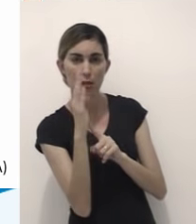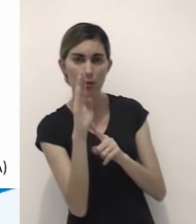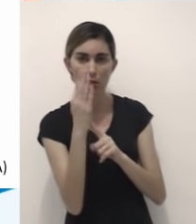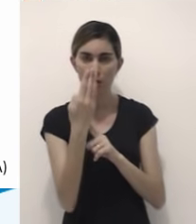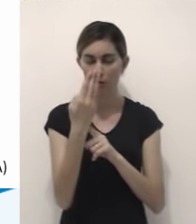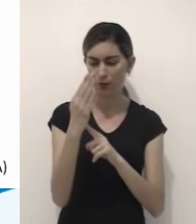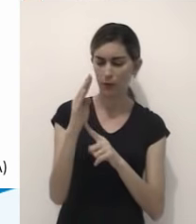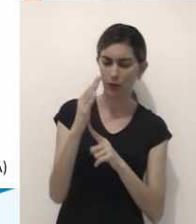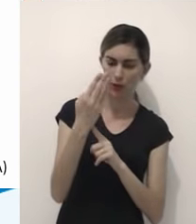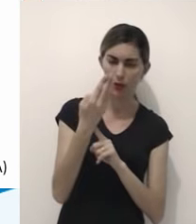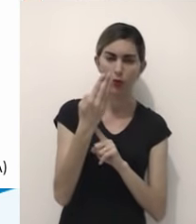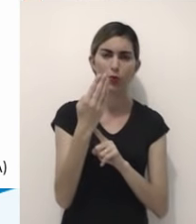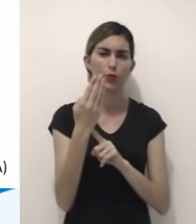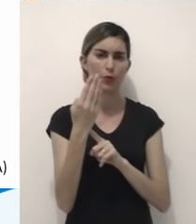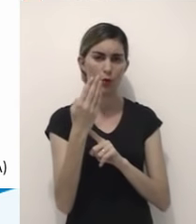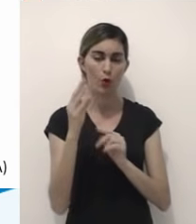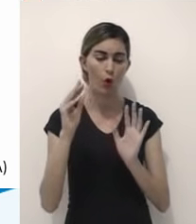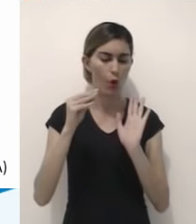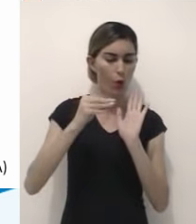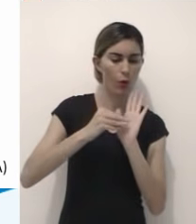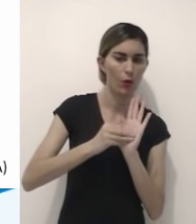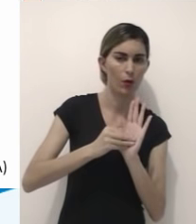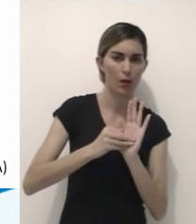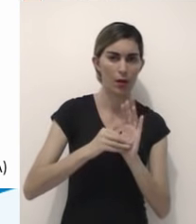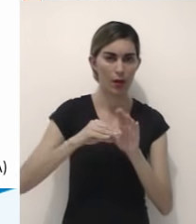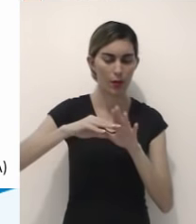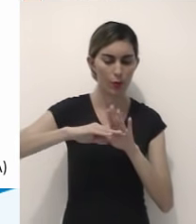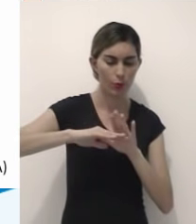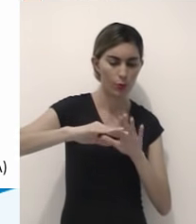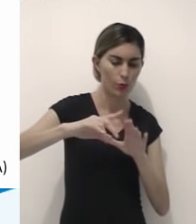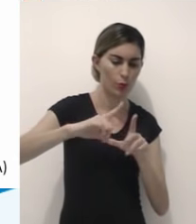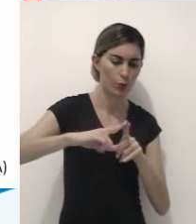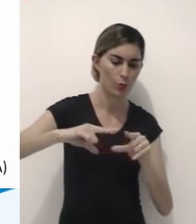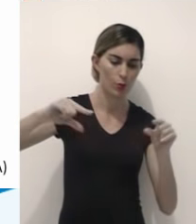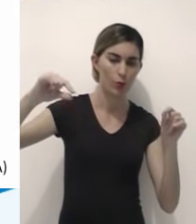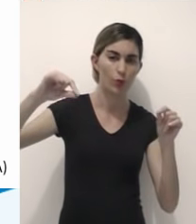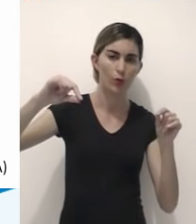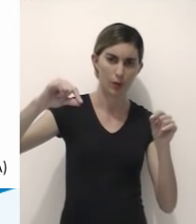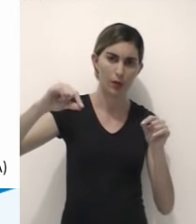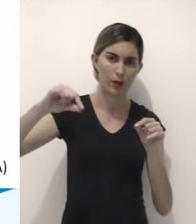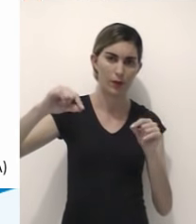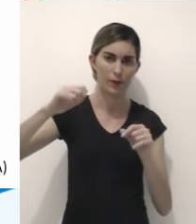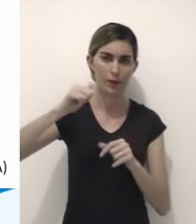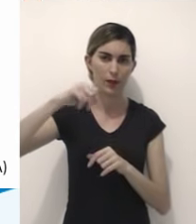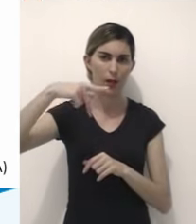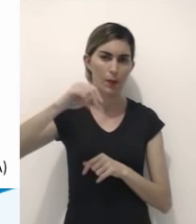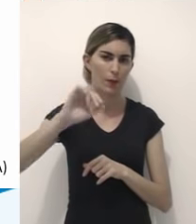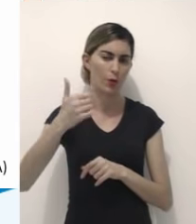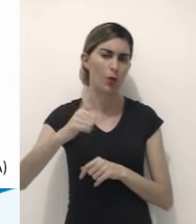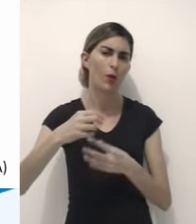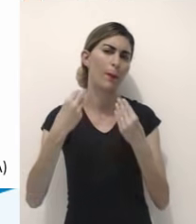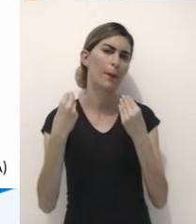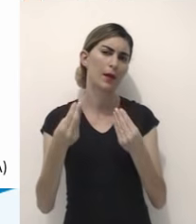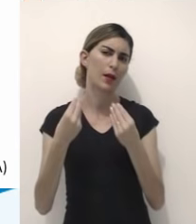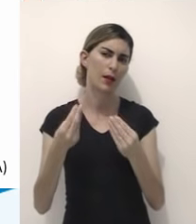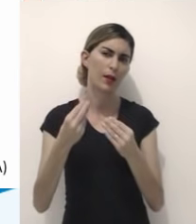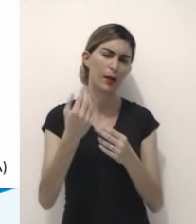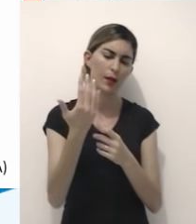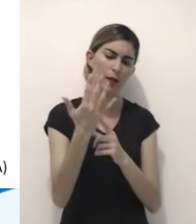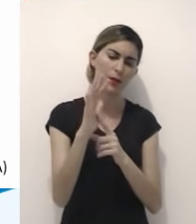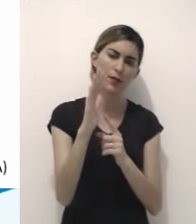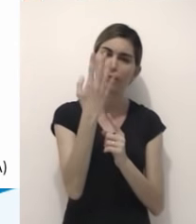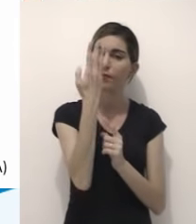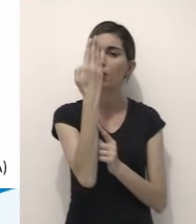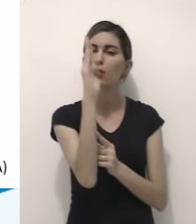espelhos retrorefletores que foram colocados na superfície lunar pelos astronautas da Apollo 11, Para que serve